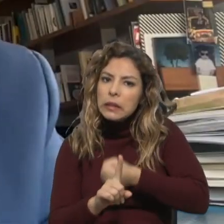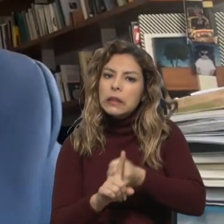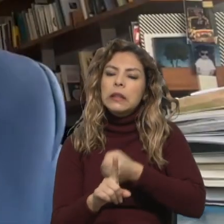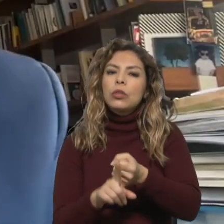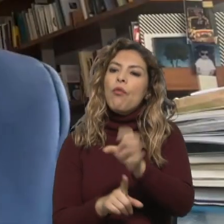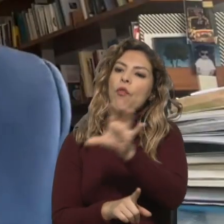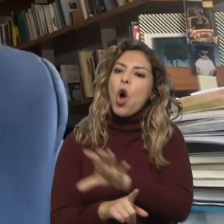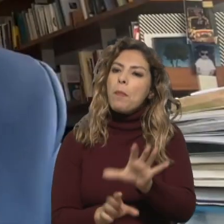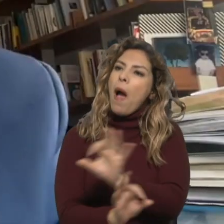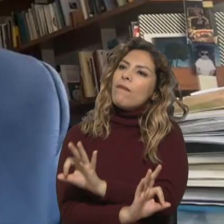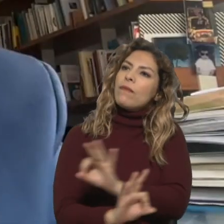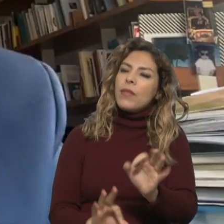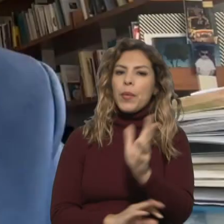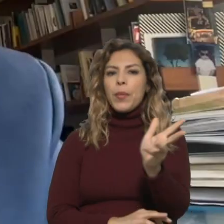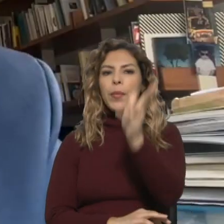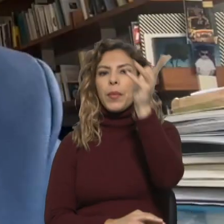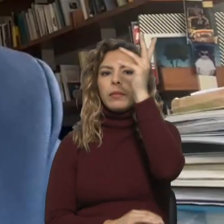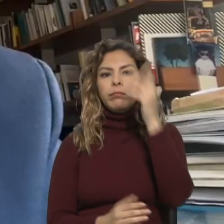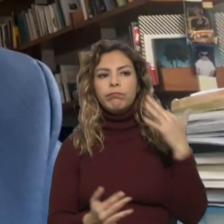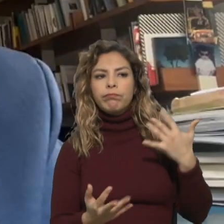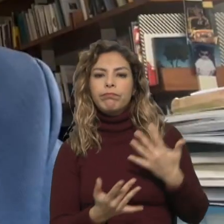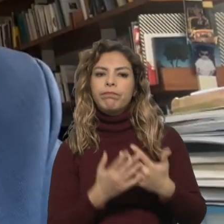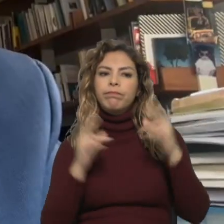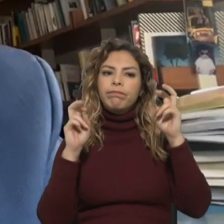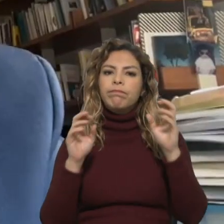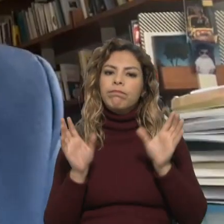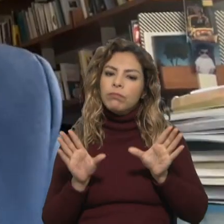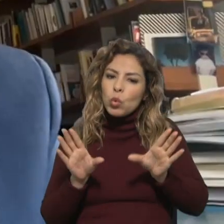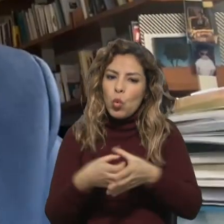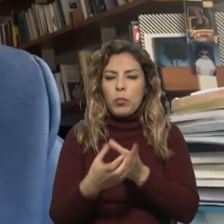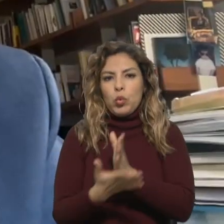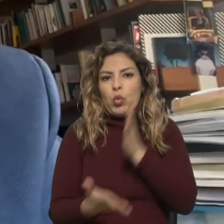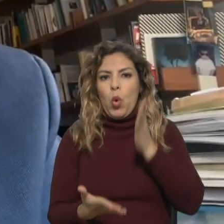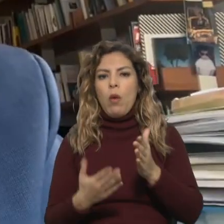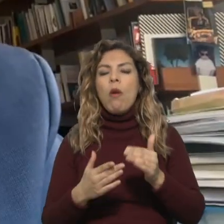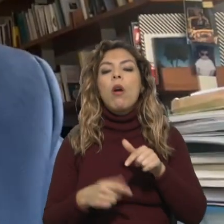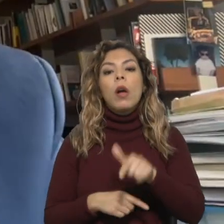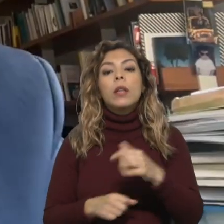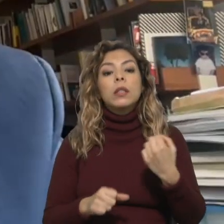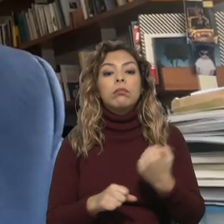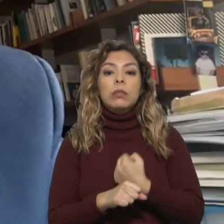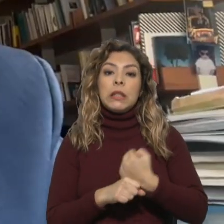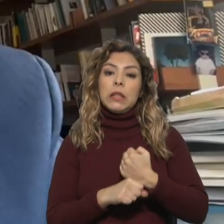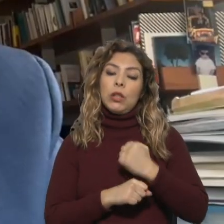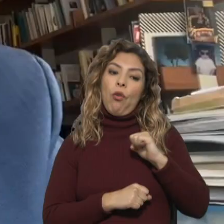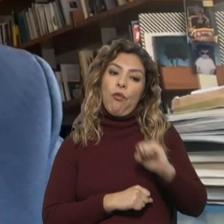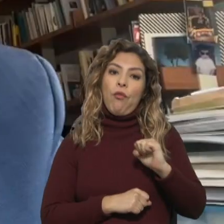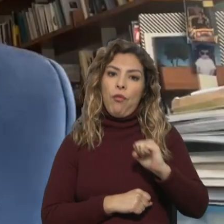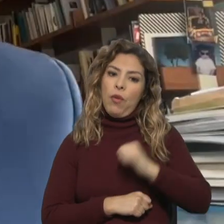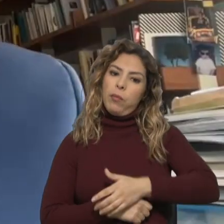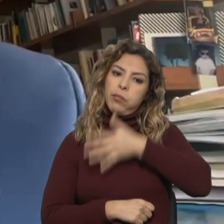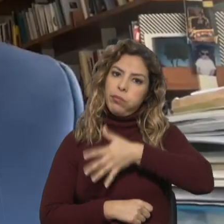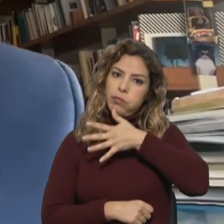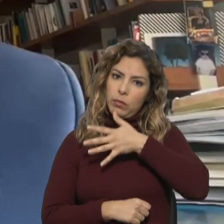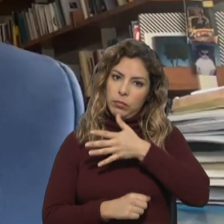clerical, centralista também, mas sobretudo clerical, do exercício da liderança nas comunidades